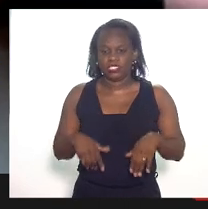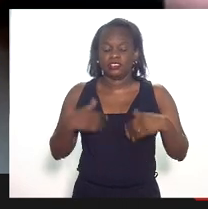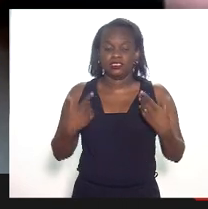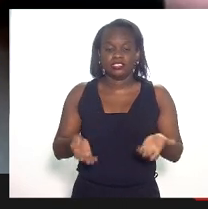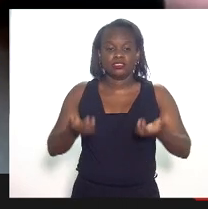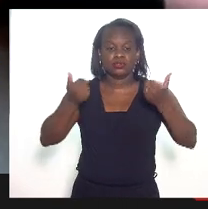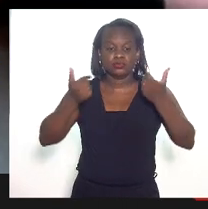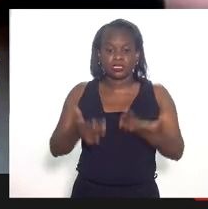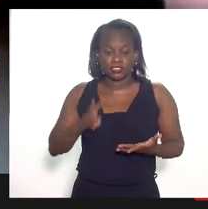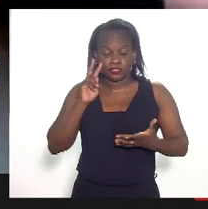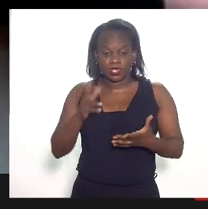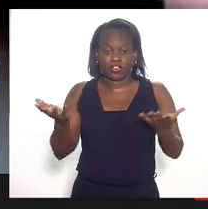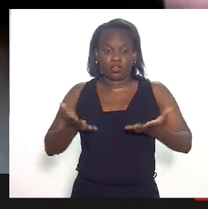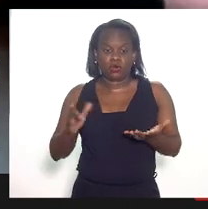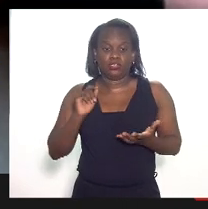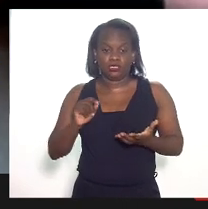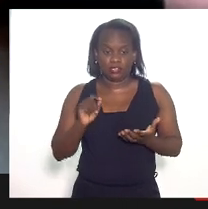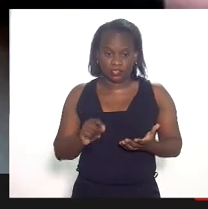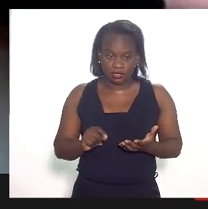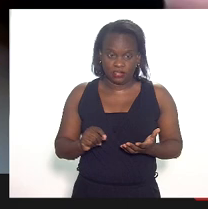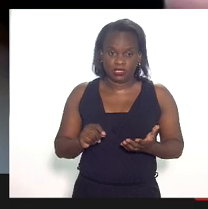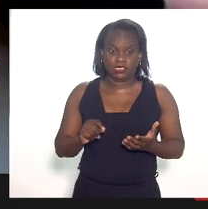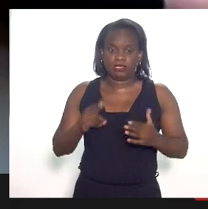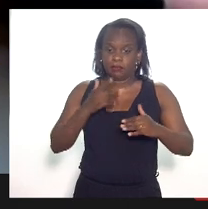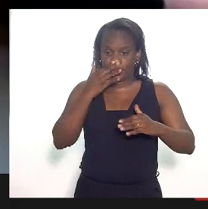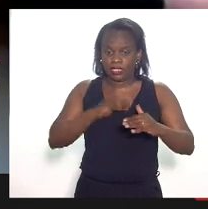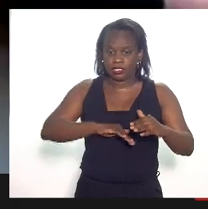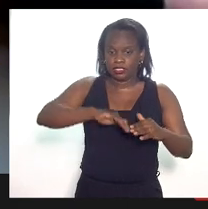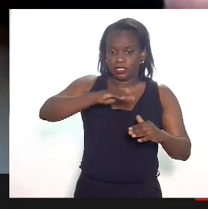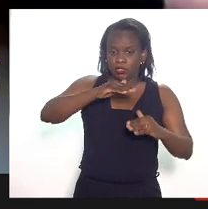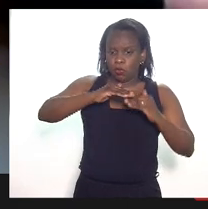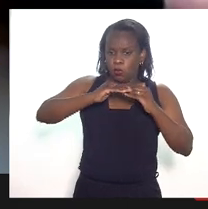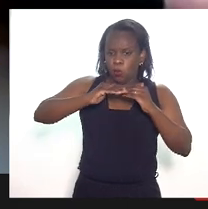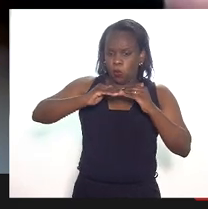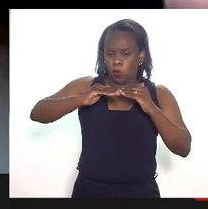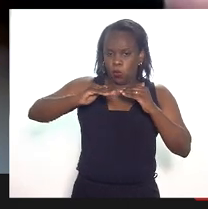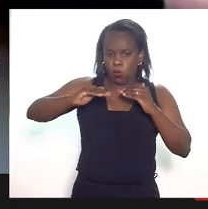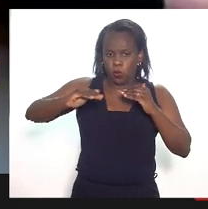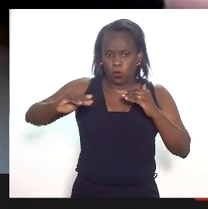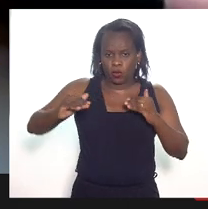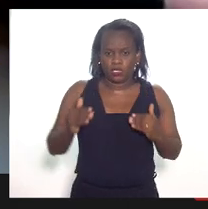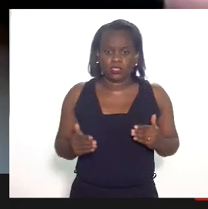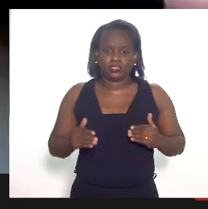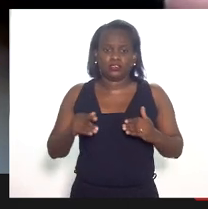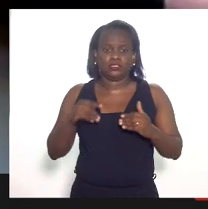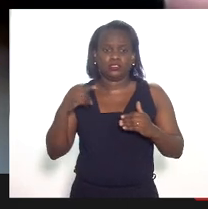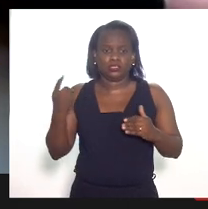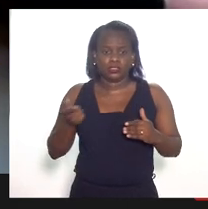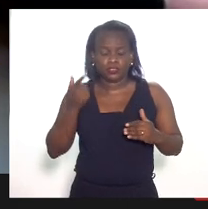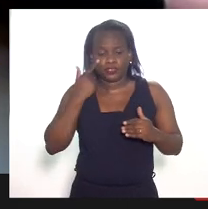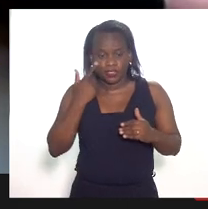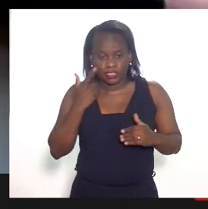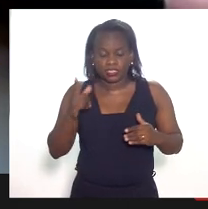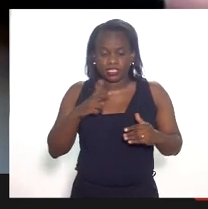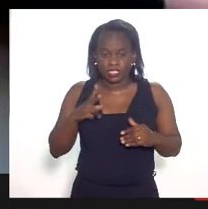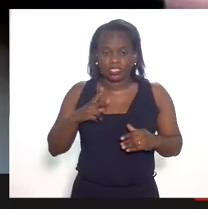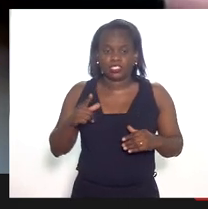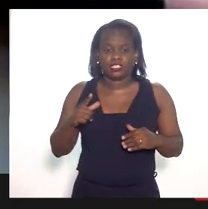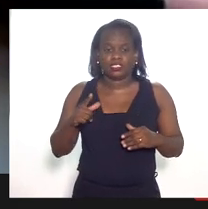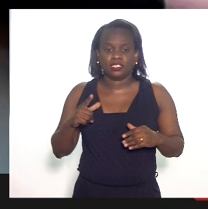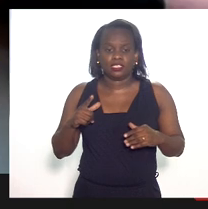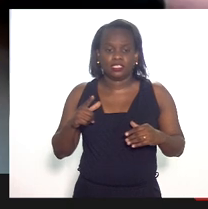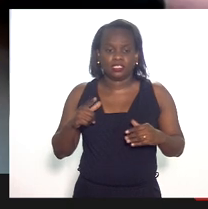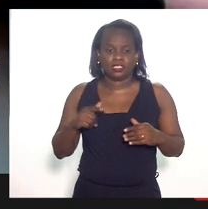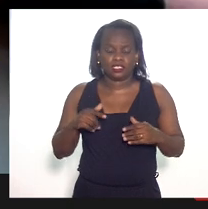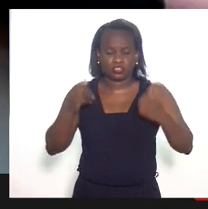estamos observando agora, a ESC chegou no platô. A doutora Luciane está aqui. E ela pode falar isso da melhor maneira que ela trabalha com essa